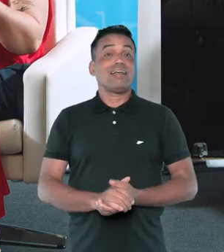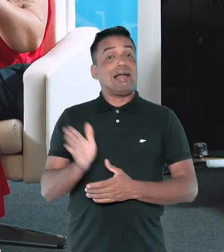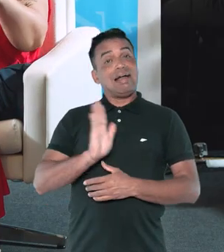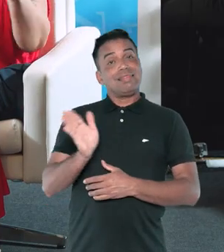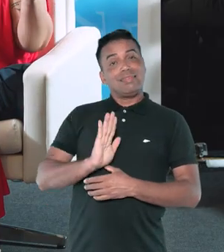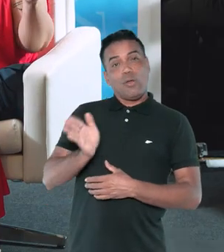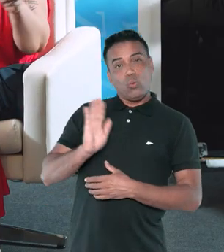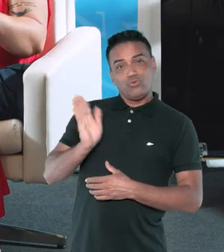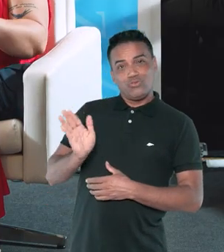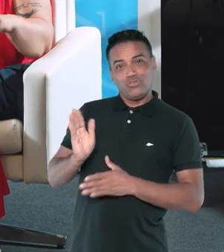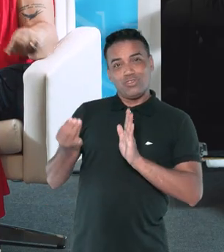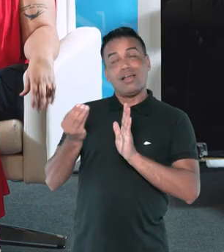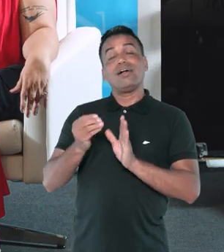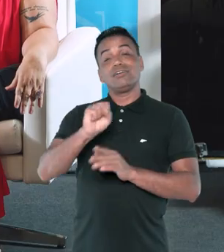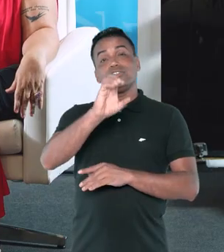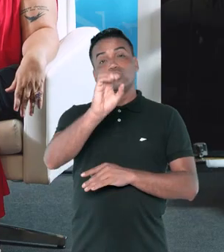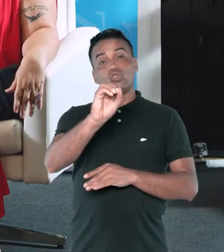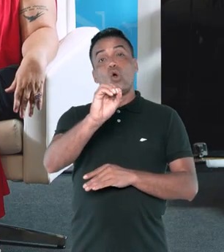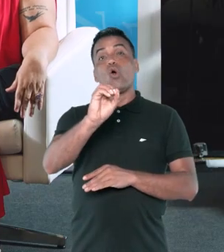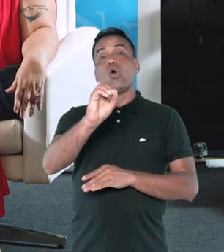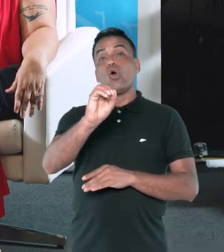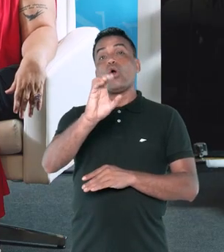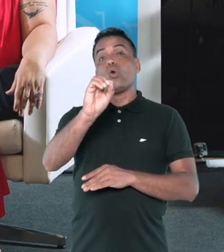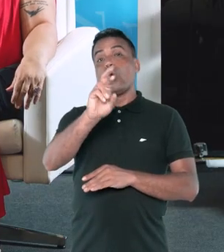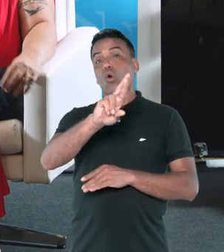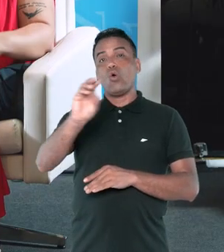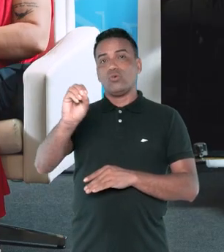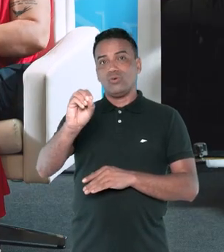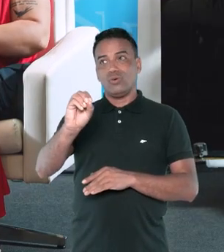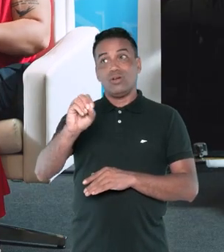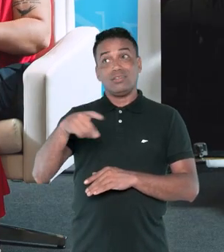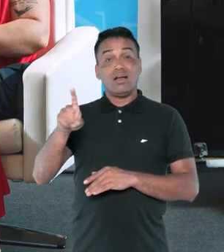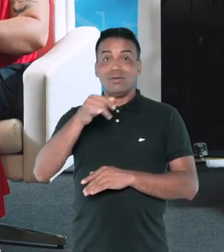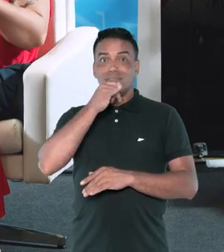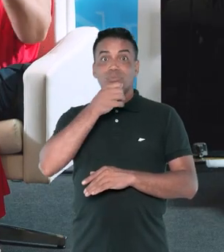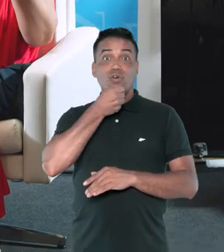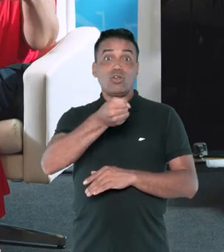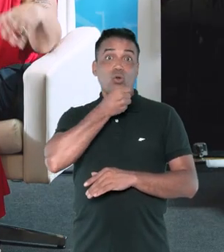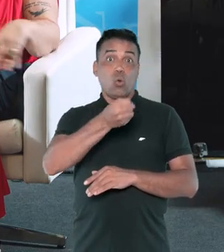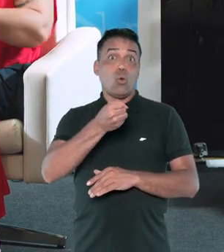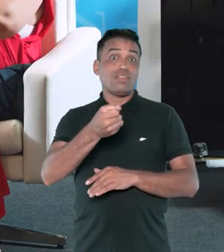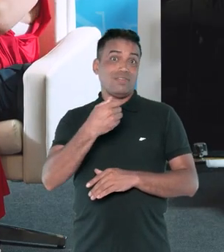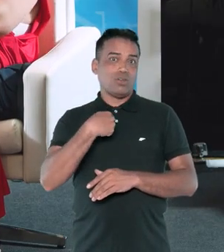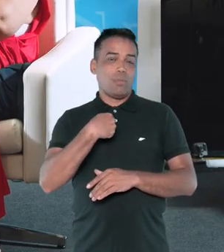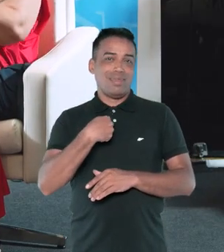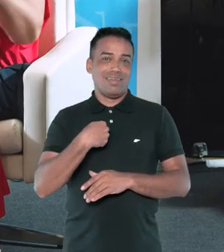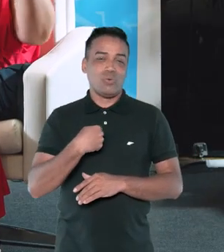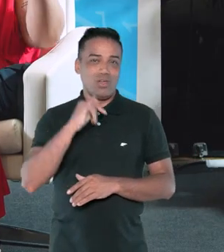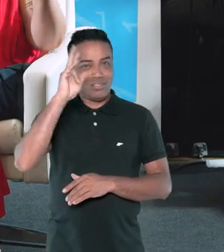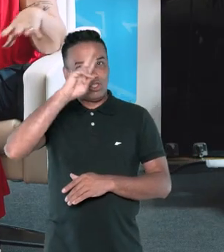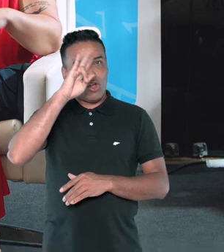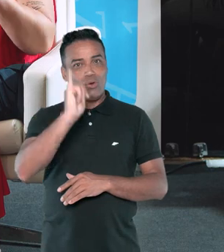Adeus. Socorro. Quando o pessoal do Fantástico foi fazer a matéria comigo, eu contar, eles sabiam da história, eles disseram, Socorro, a gente